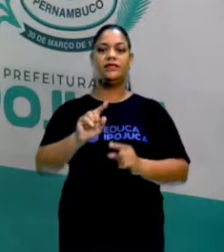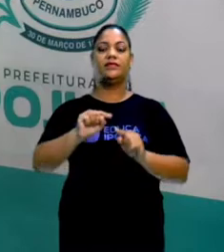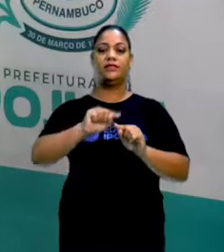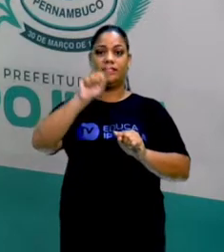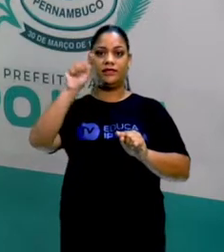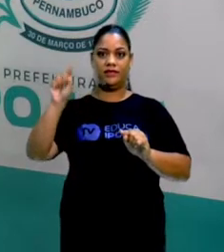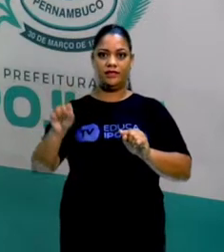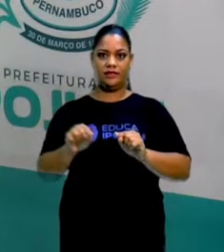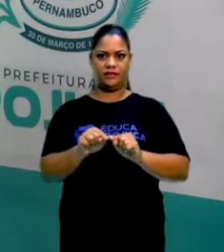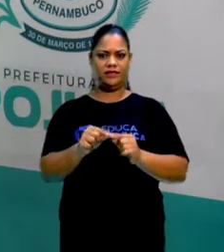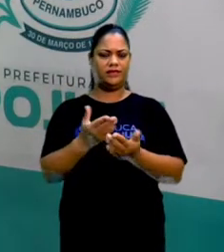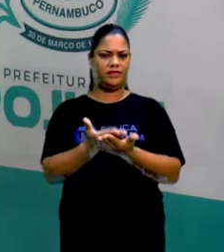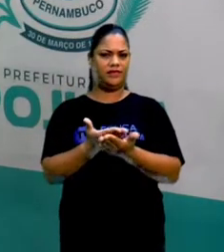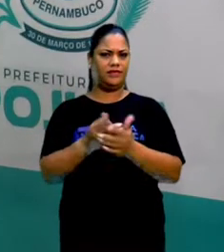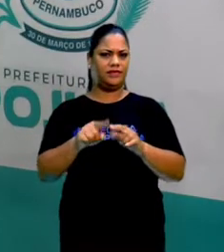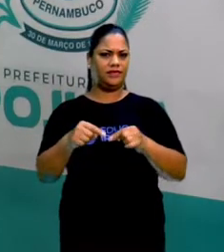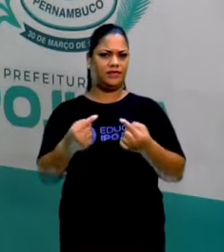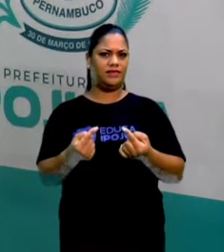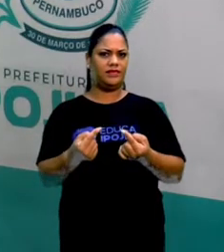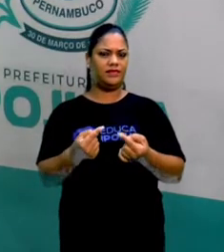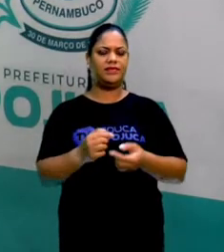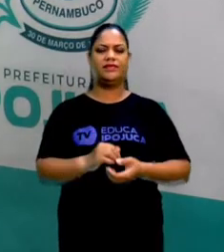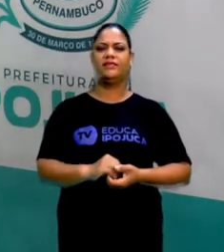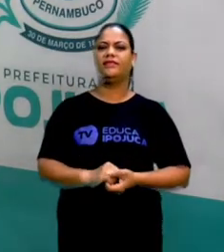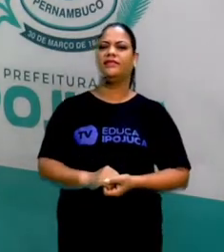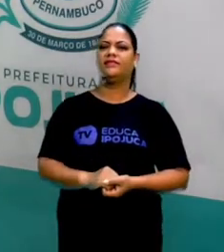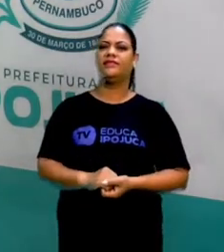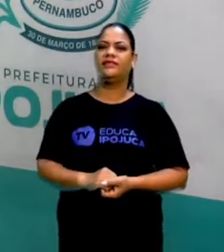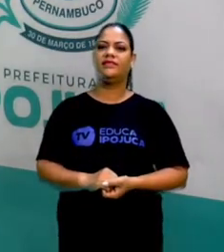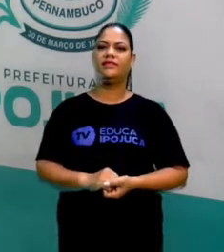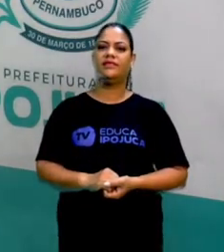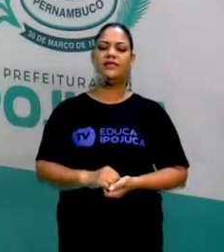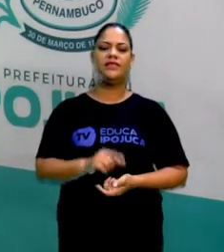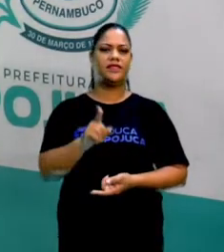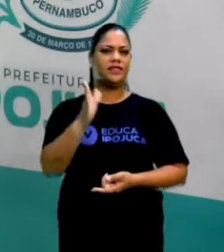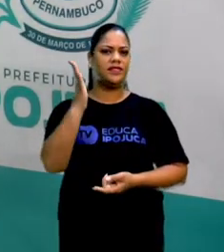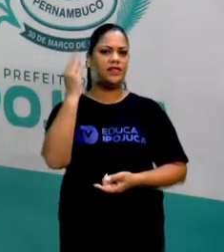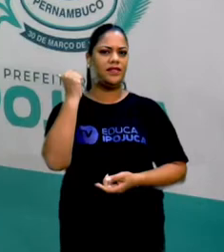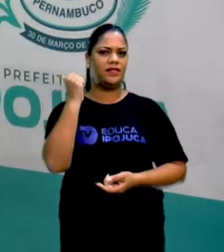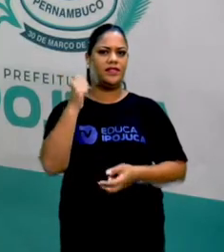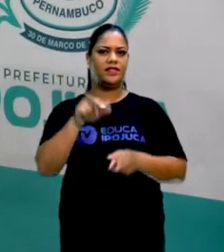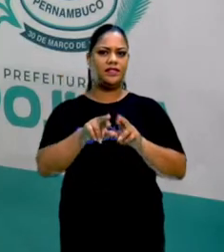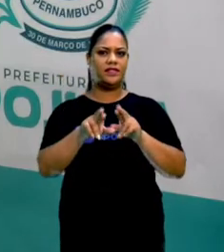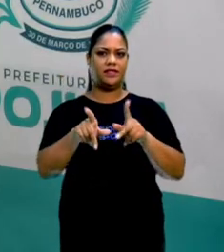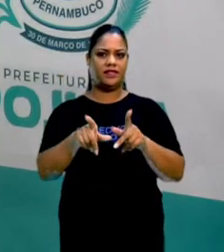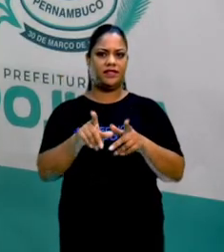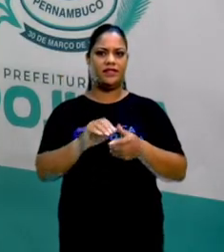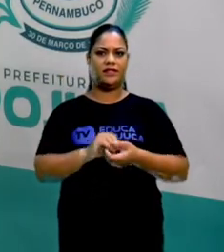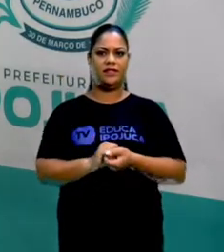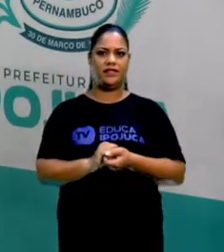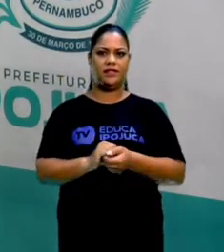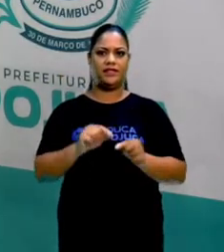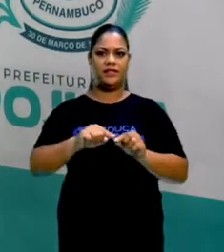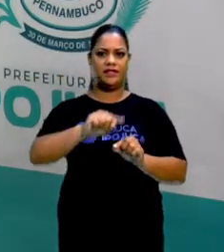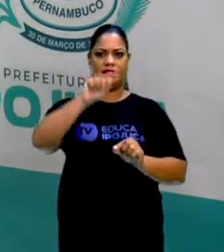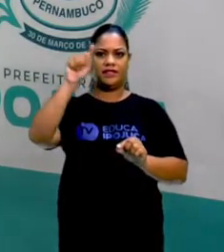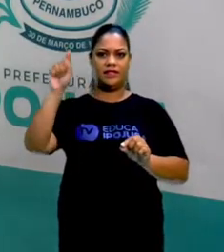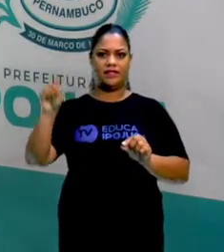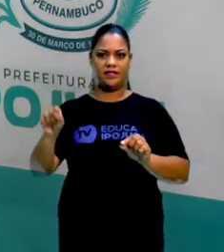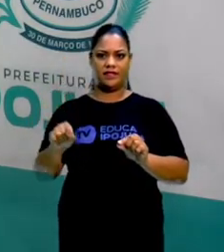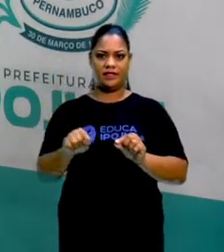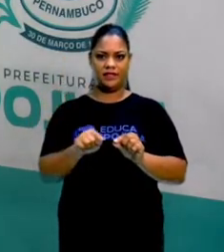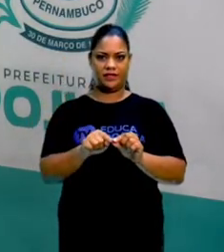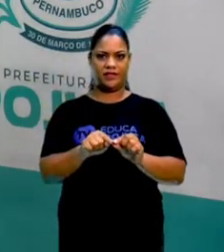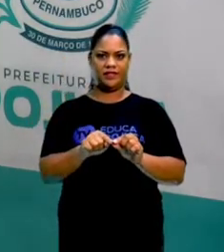isso, sobre a circunferência. Seria isso. Você sabia a diferença entre círculo e